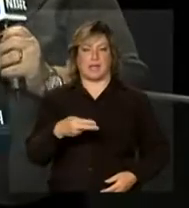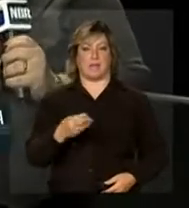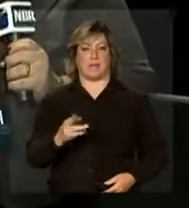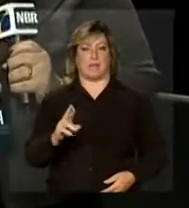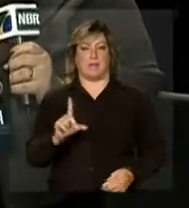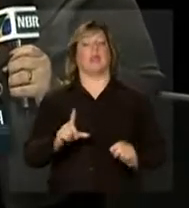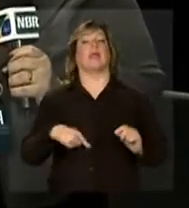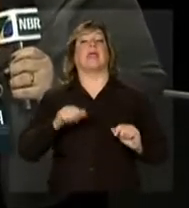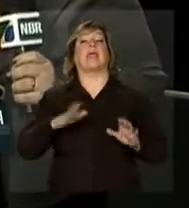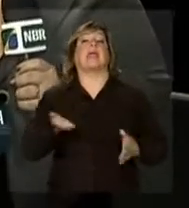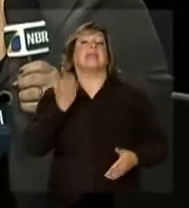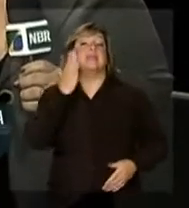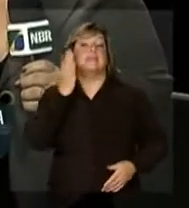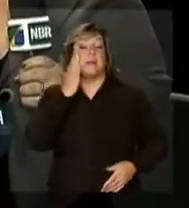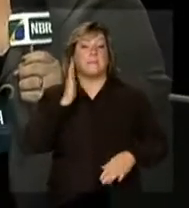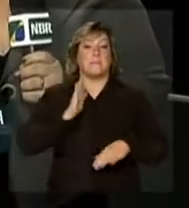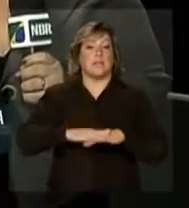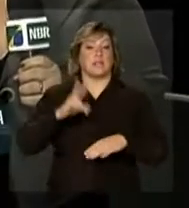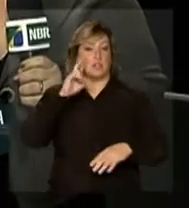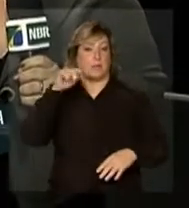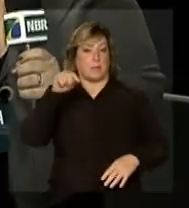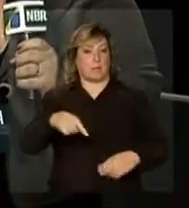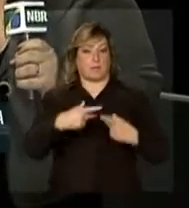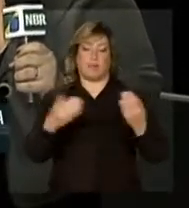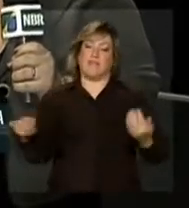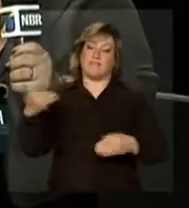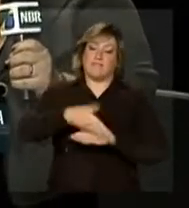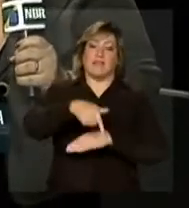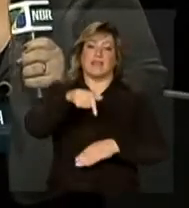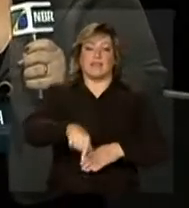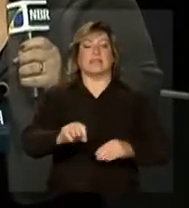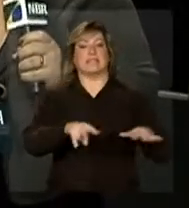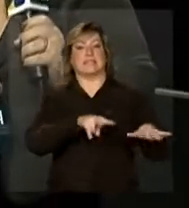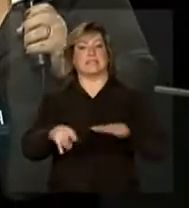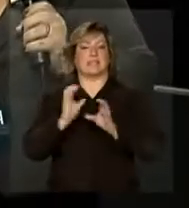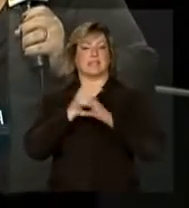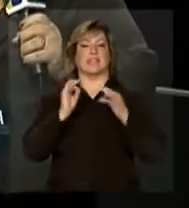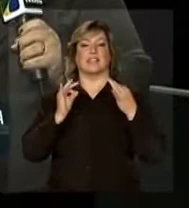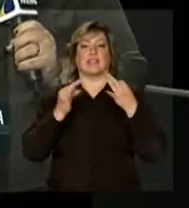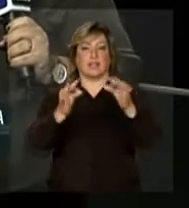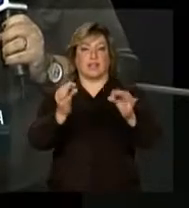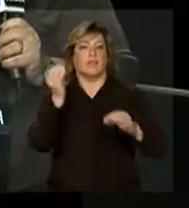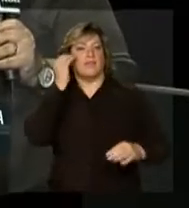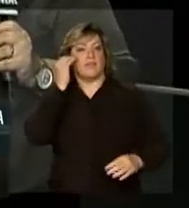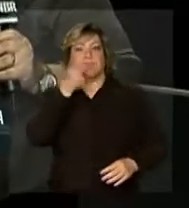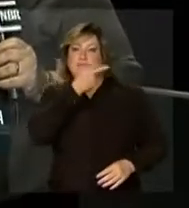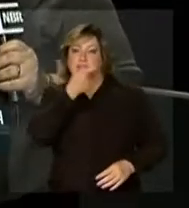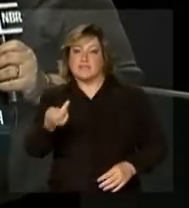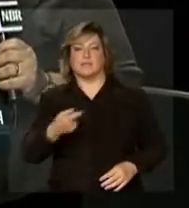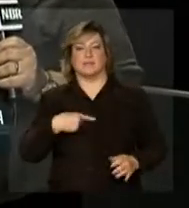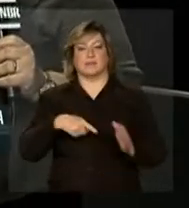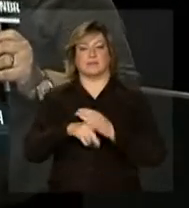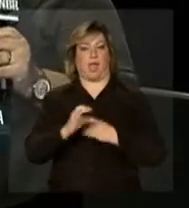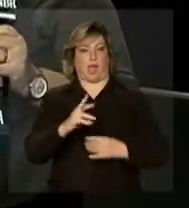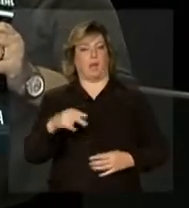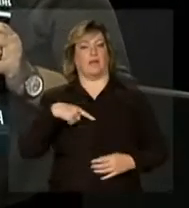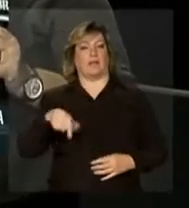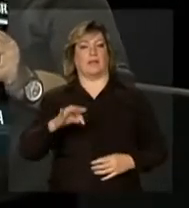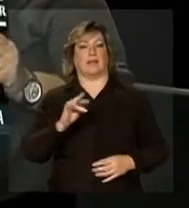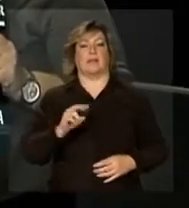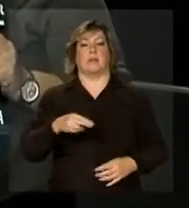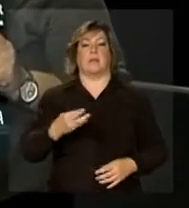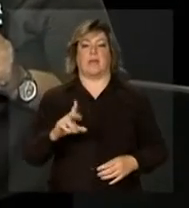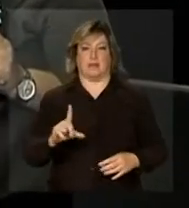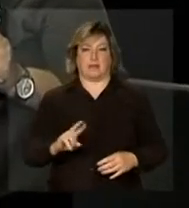quiser saber mais sobre esse Jardim robótico basta vir aqui e tecnologia Carolina Monteiro para TV